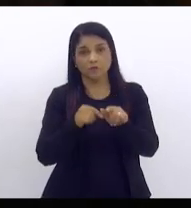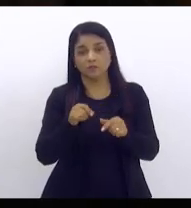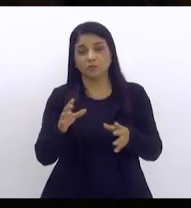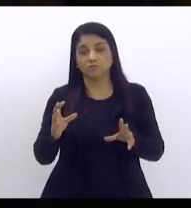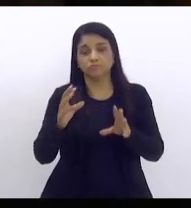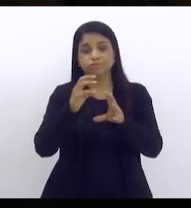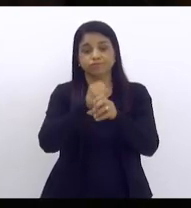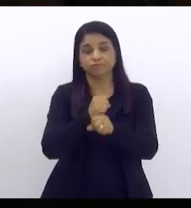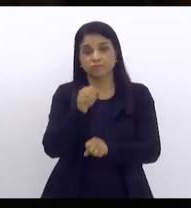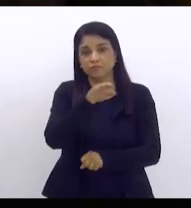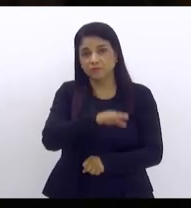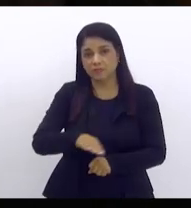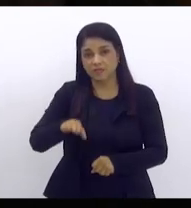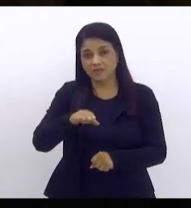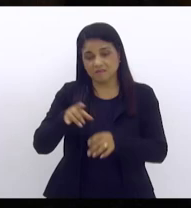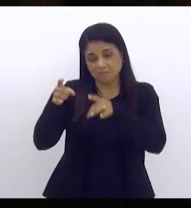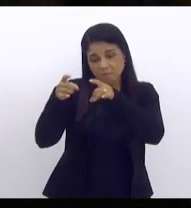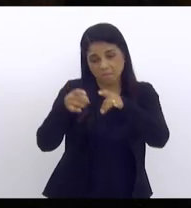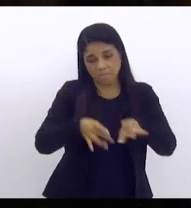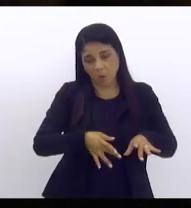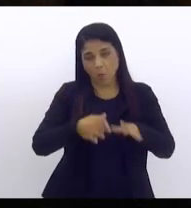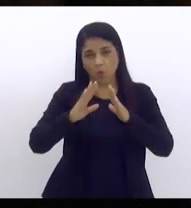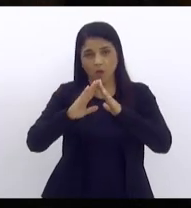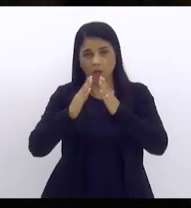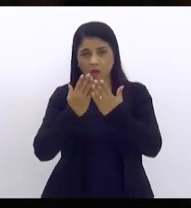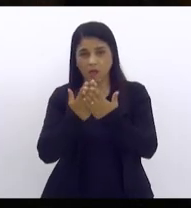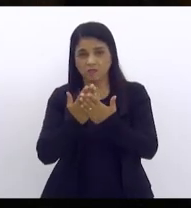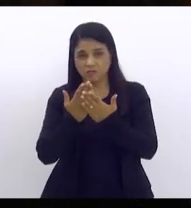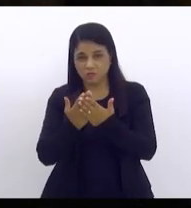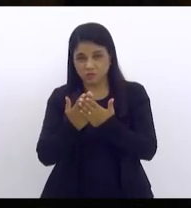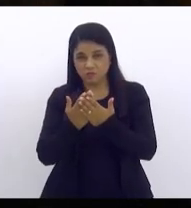de crianças fora da escola representa